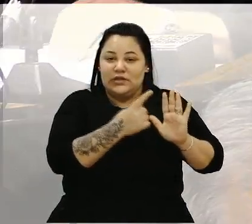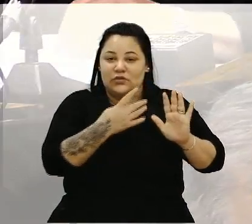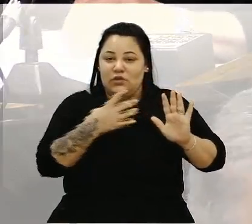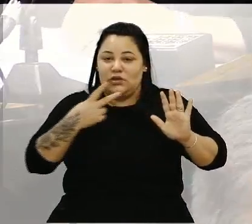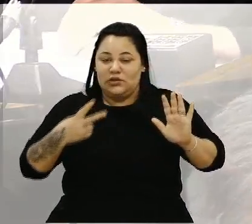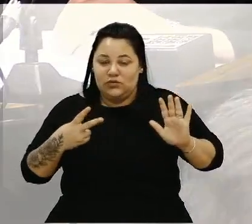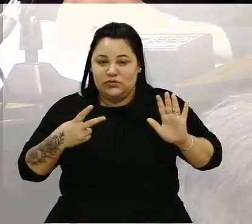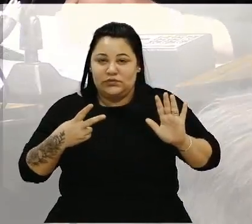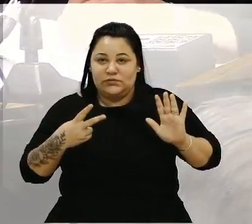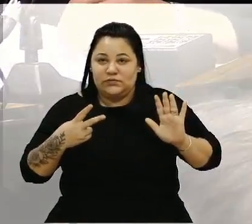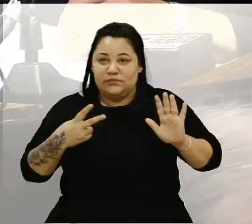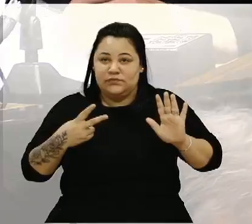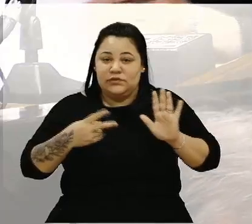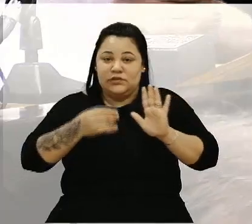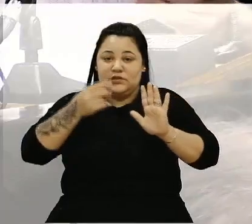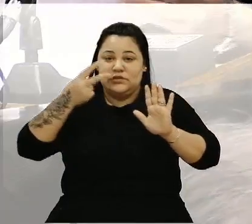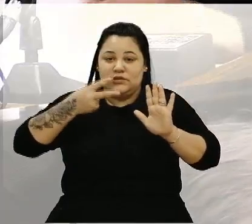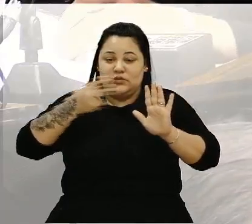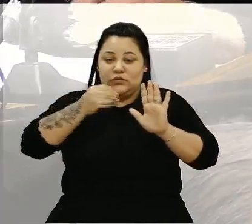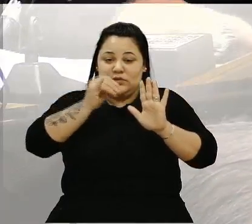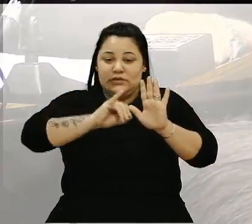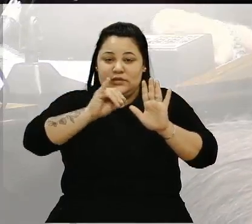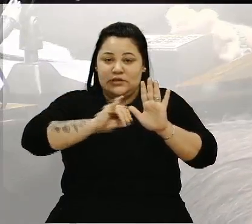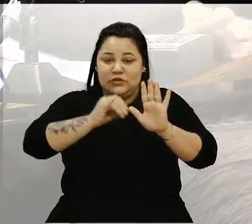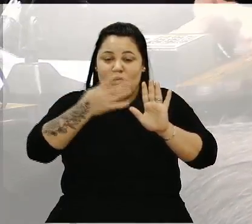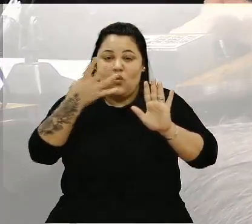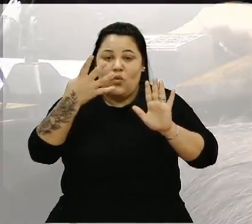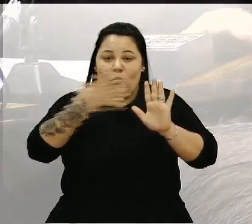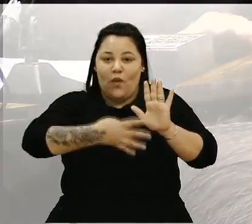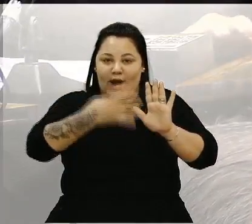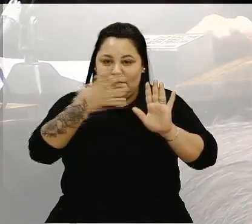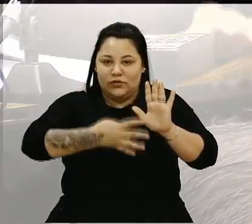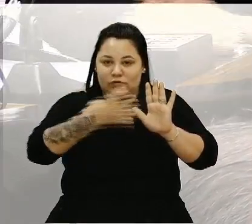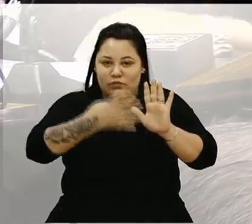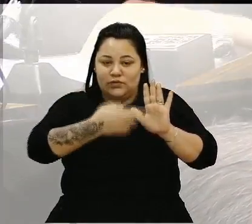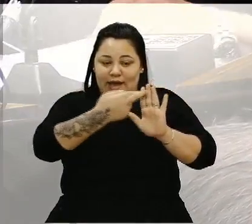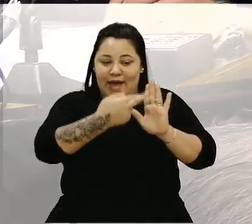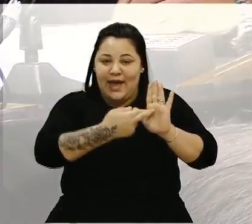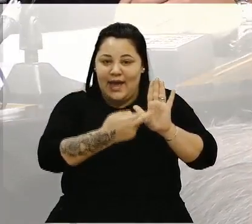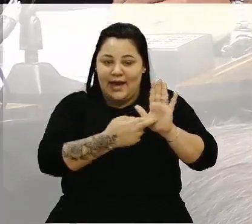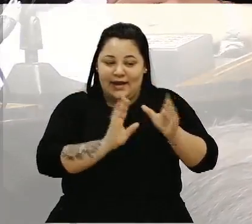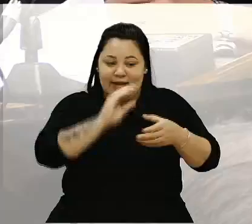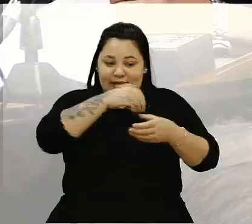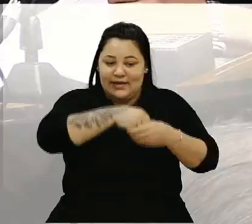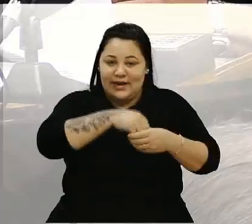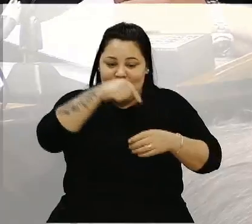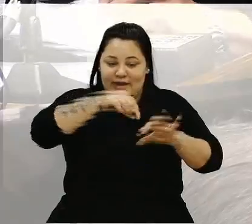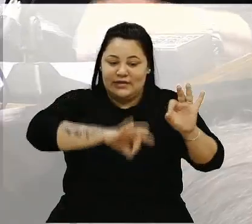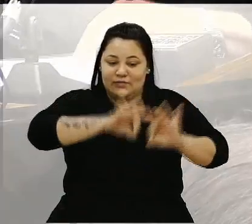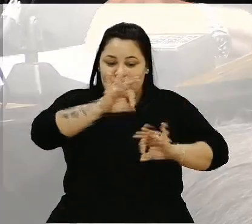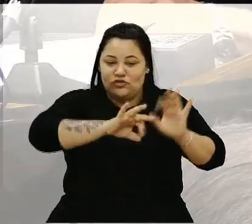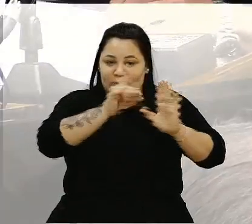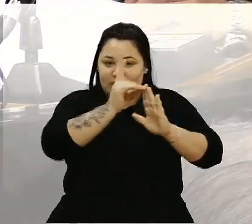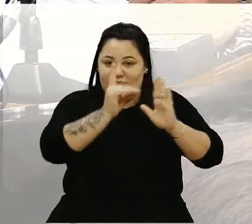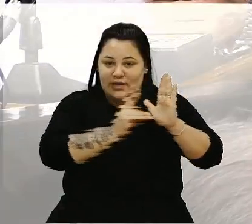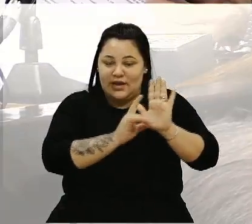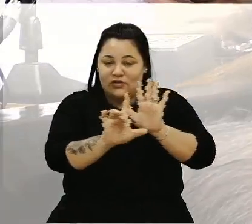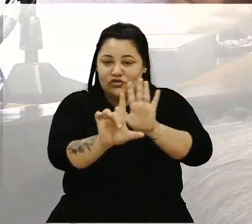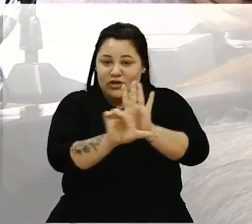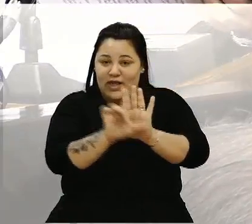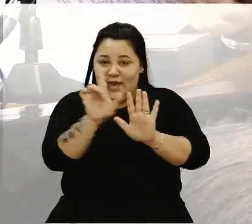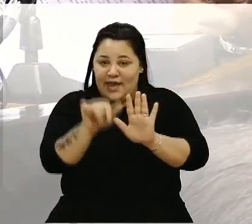142, segundo inciso 4º do regime interno, determina que o projeto de decreto legislativo é